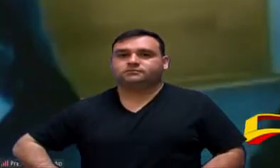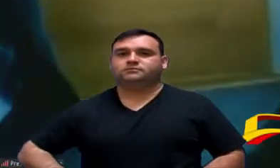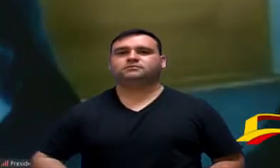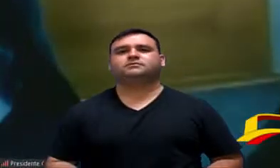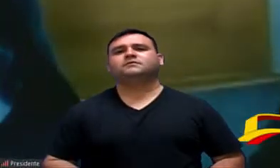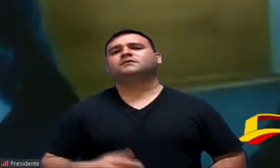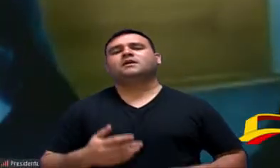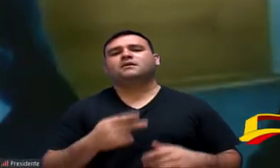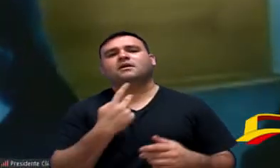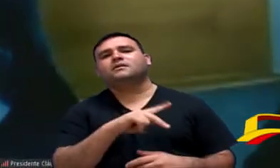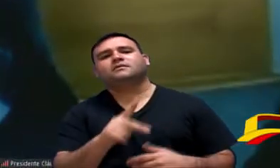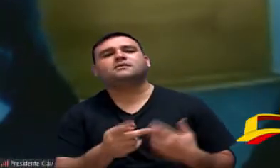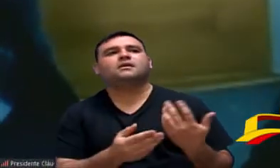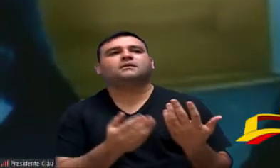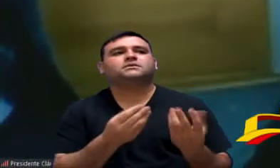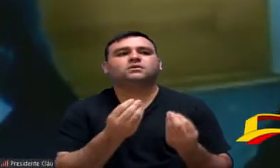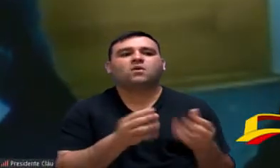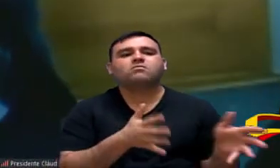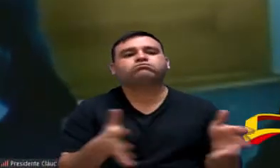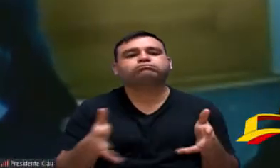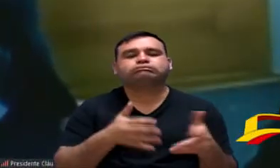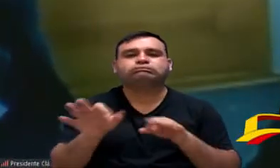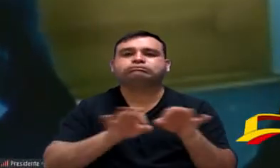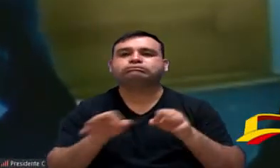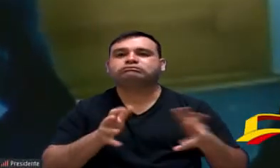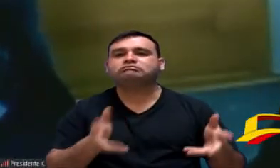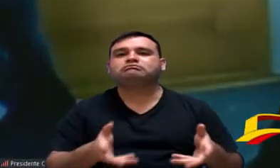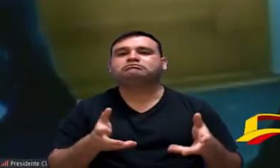Qual o encaminhamento de Vossa Excelência, vereadora, autora?